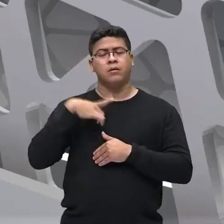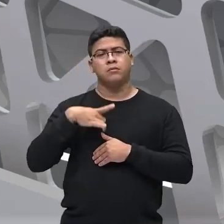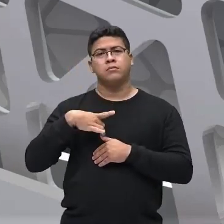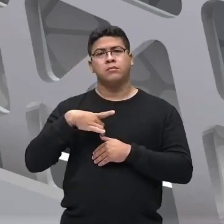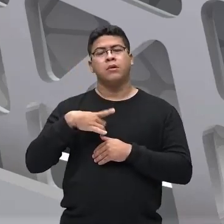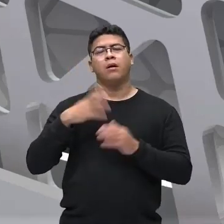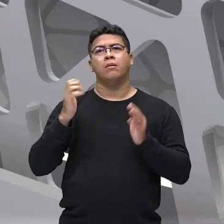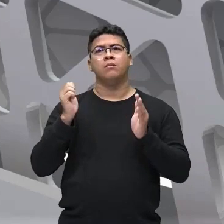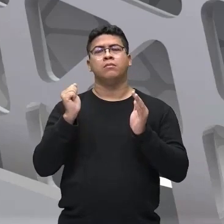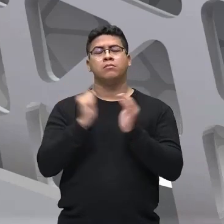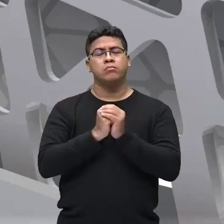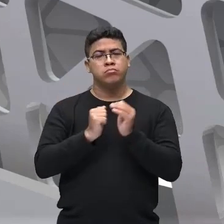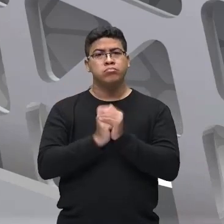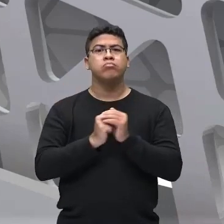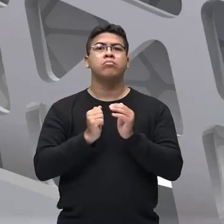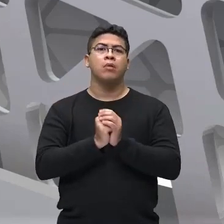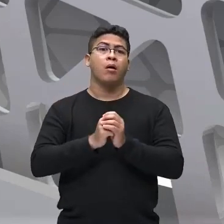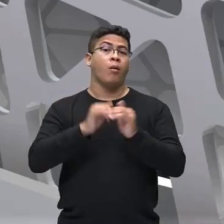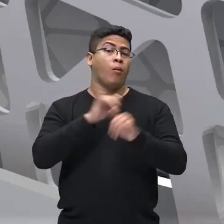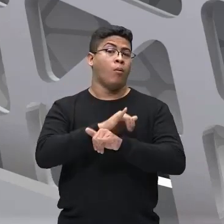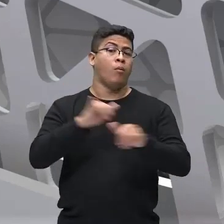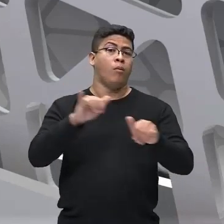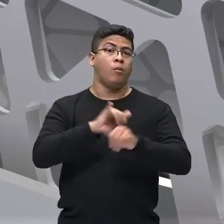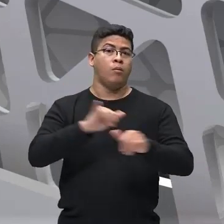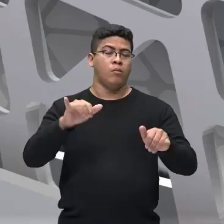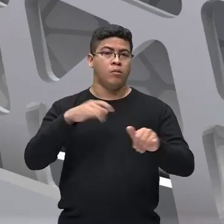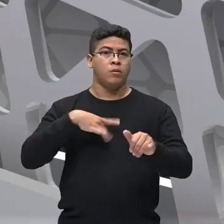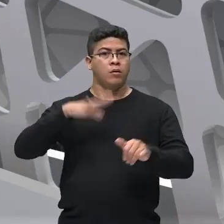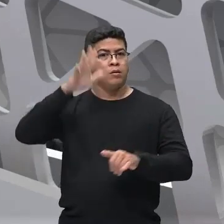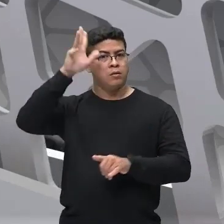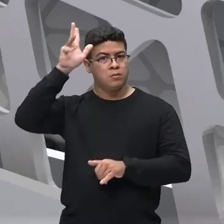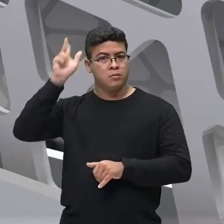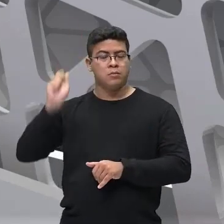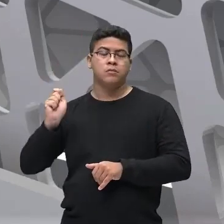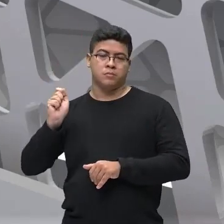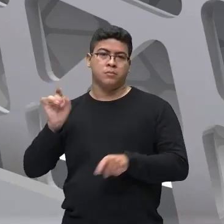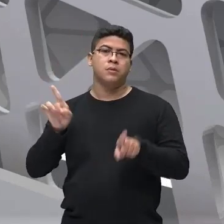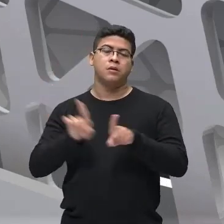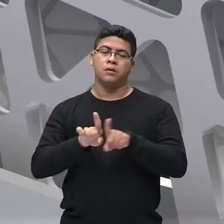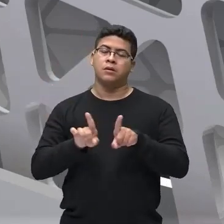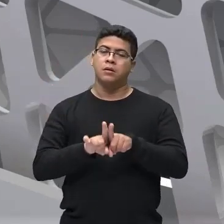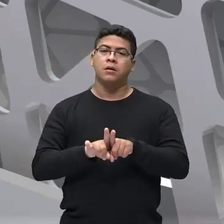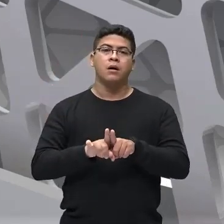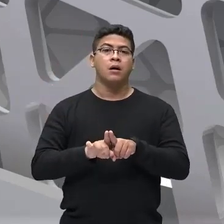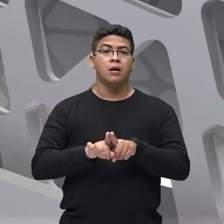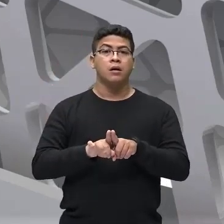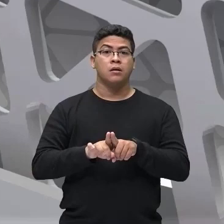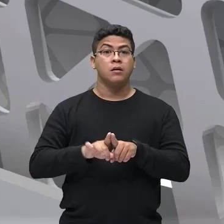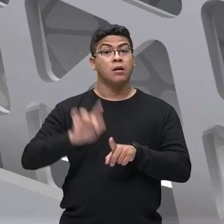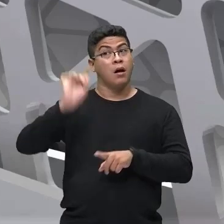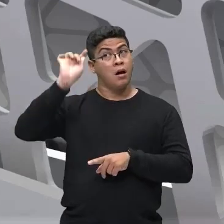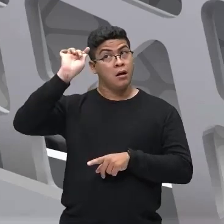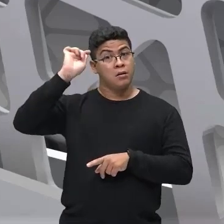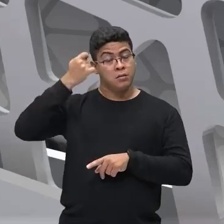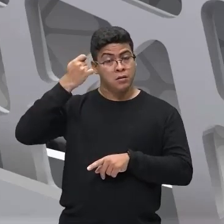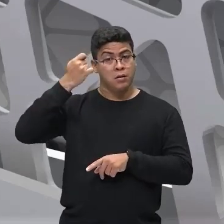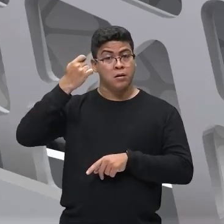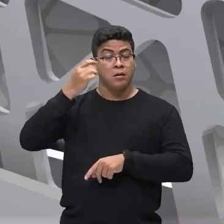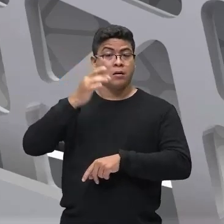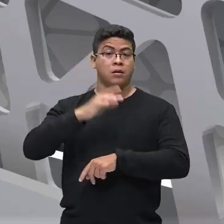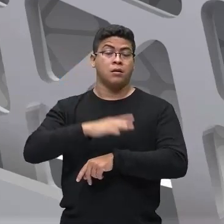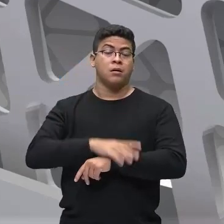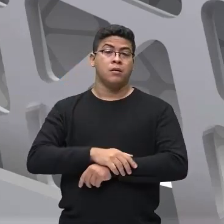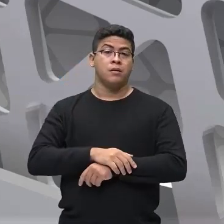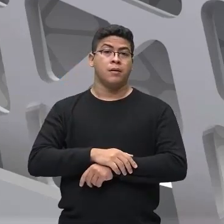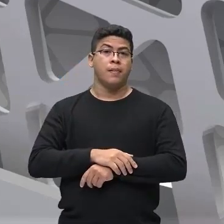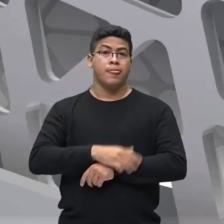cultuam e que professam as religiões afrodescendentes são da raça negra. E a Lívia,